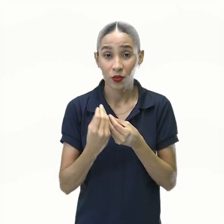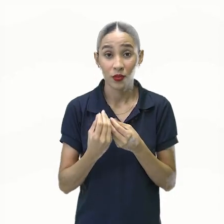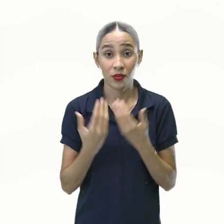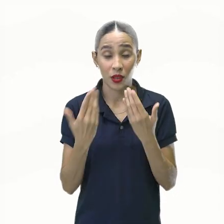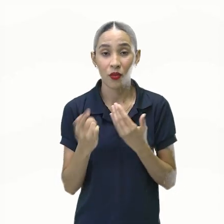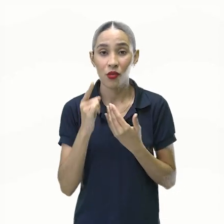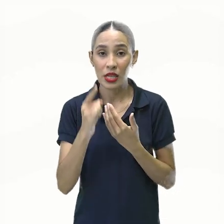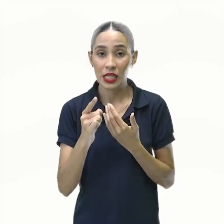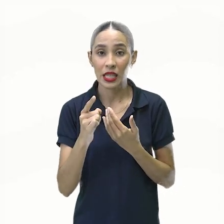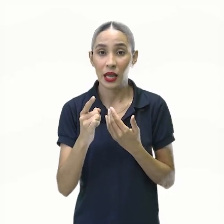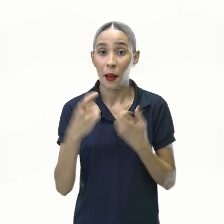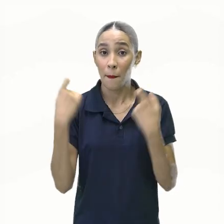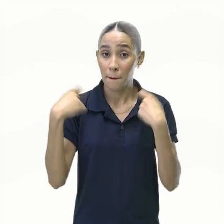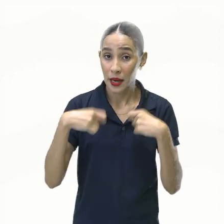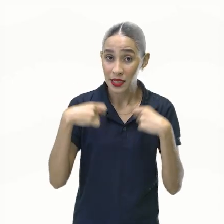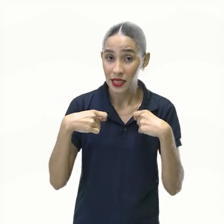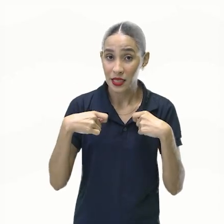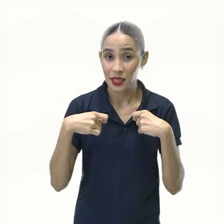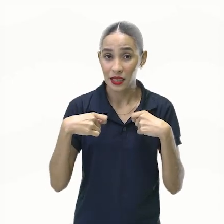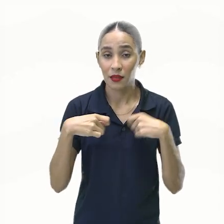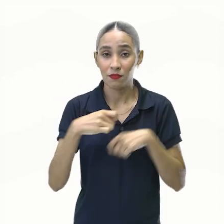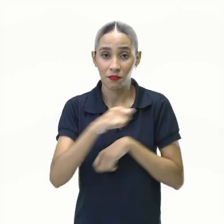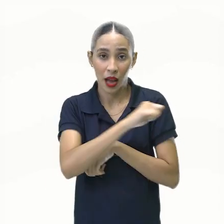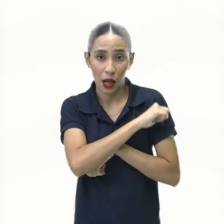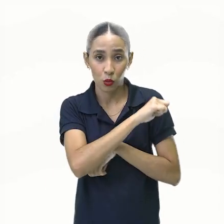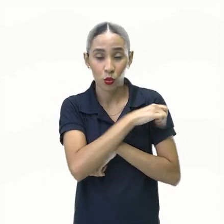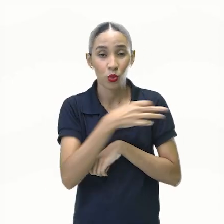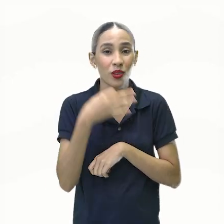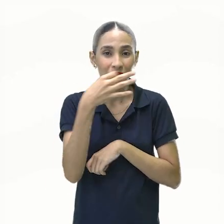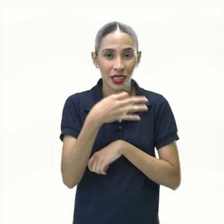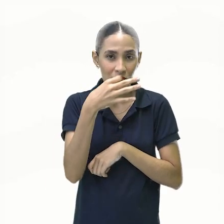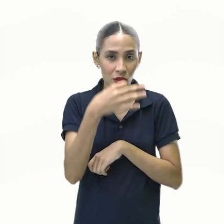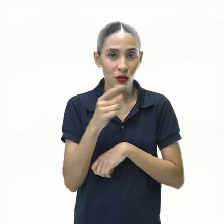É porque você tem que ser um estudante